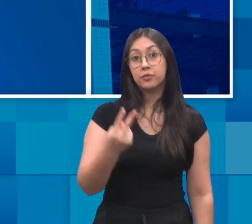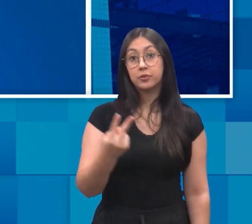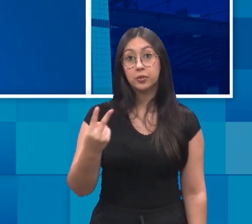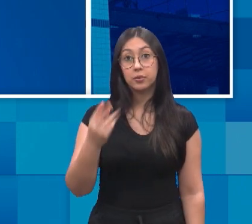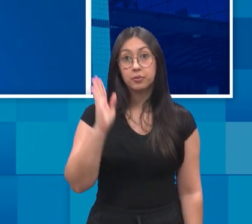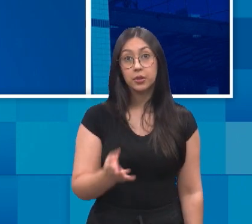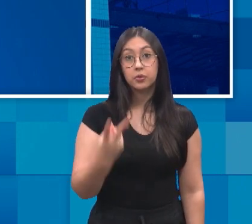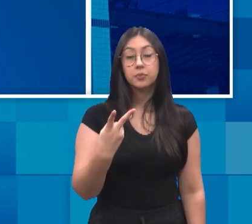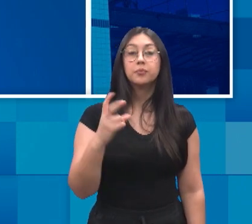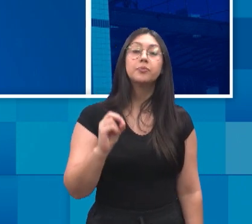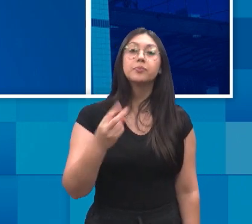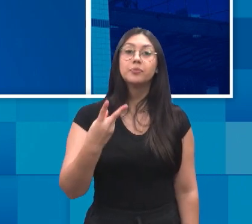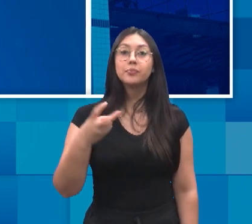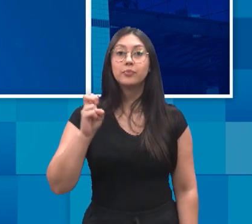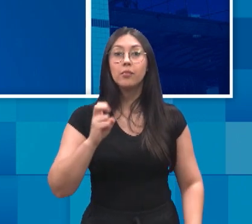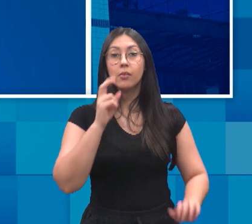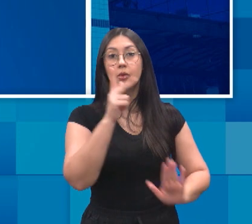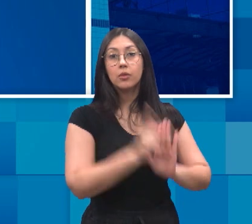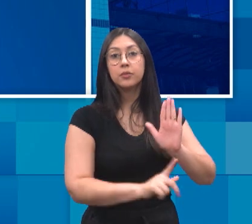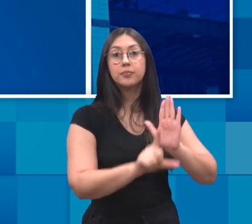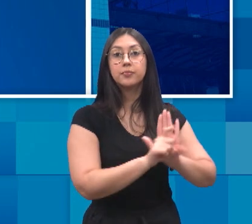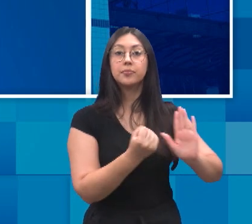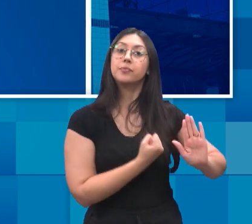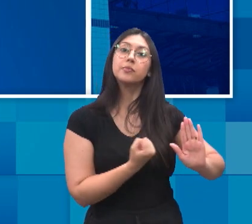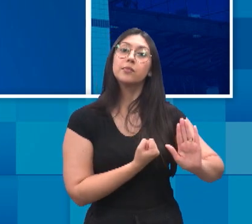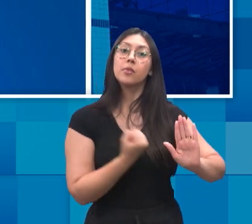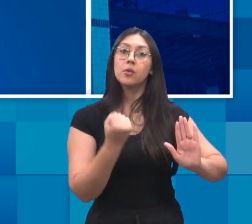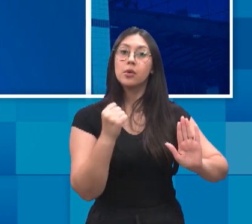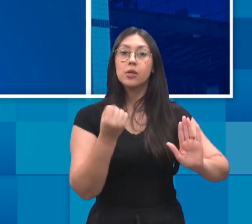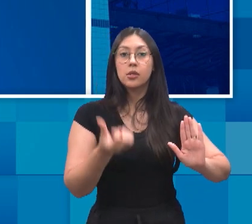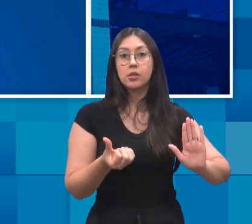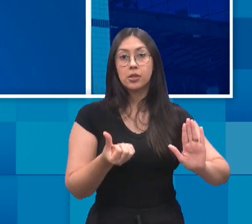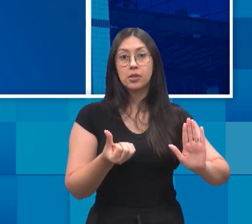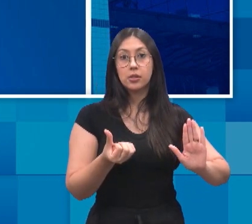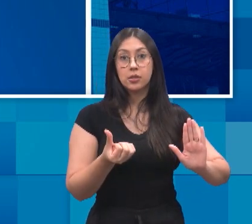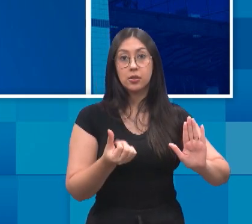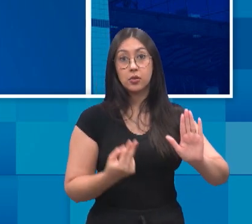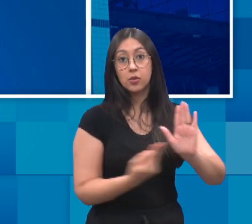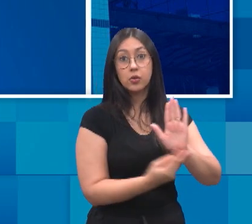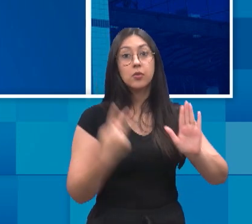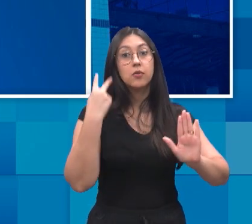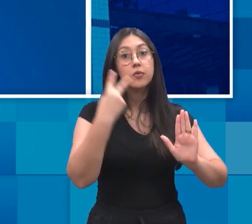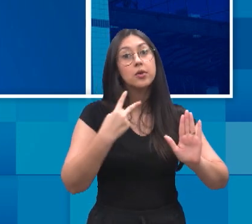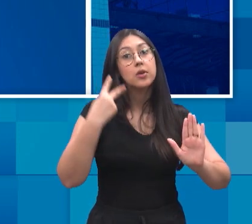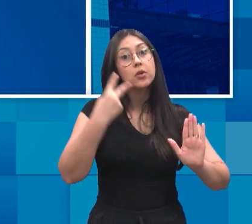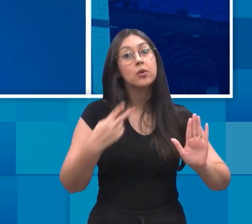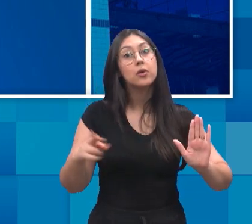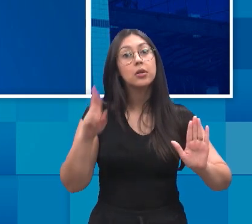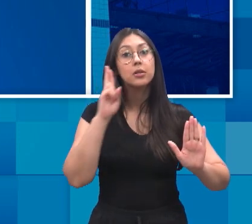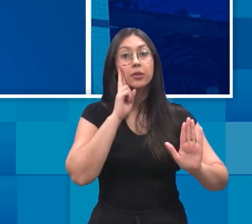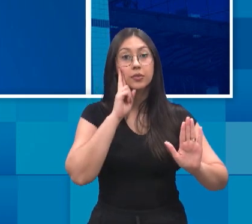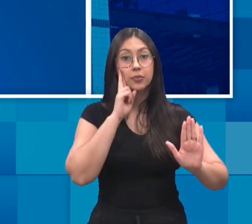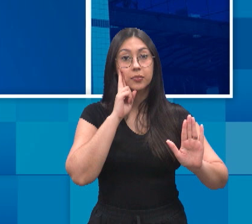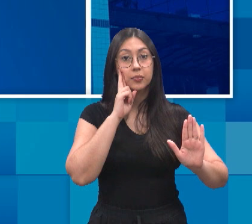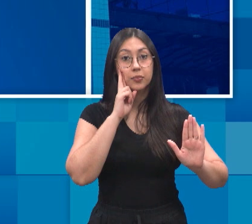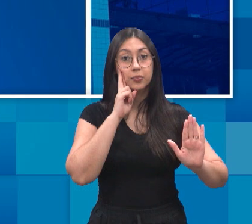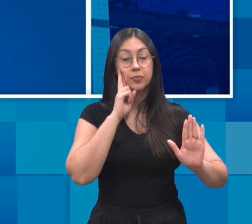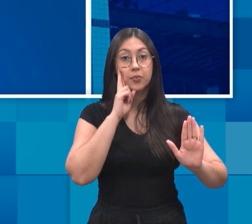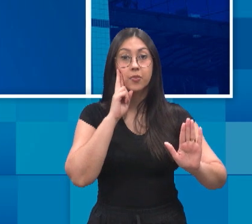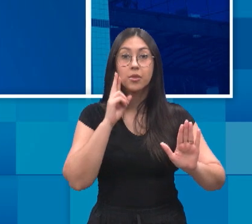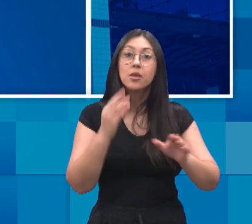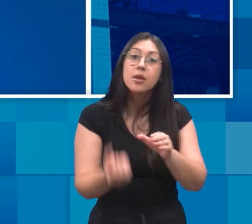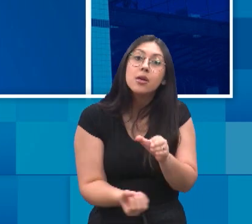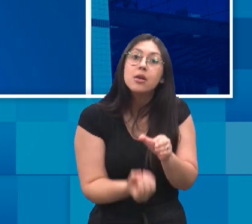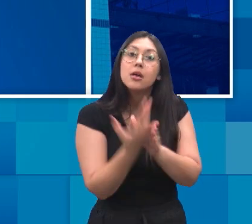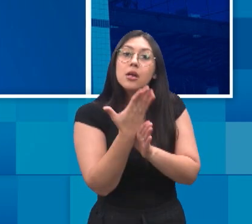2522/2025, projeto de lei número 86/2025. Autoria do vereador Renato Santiago. Institui e